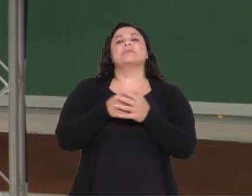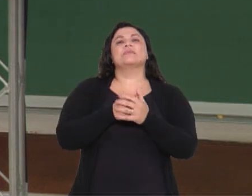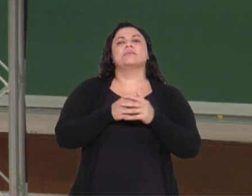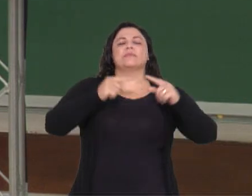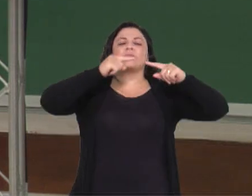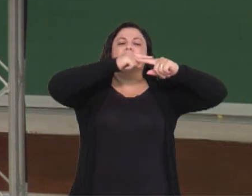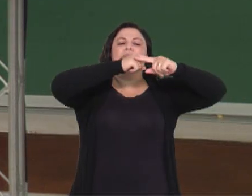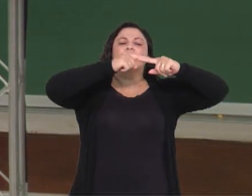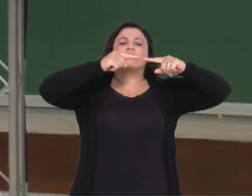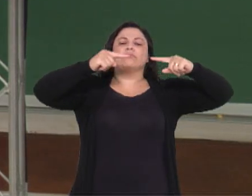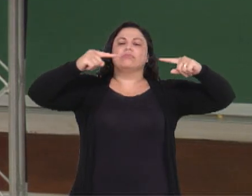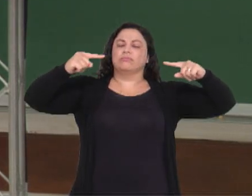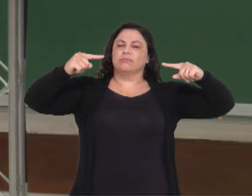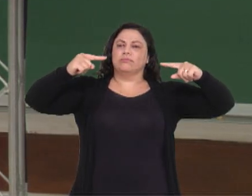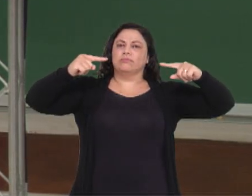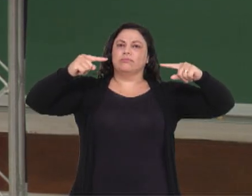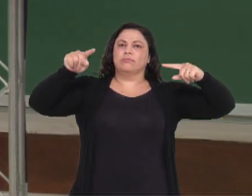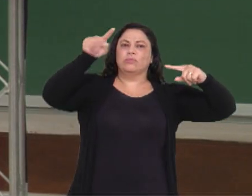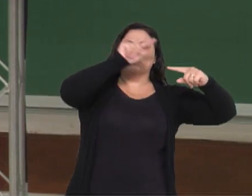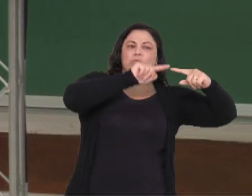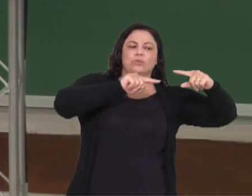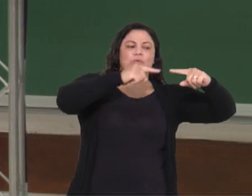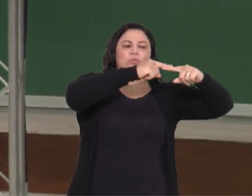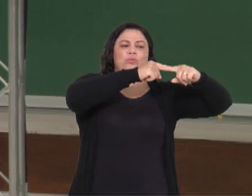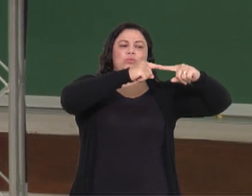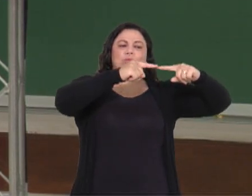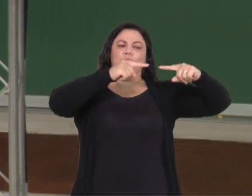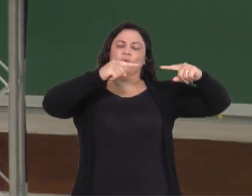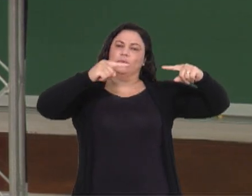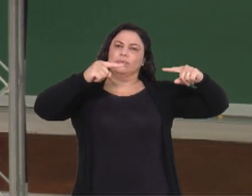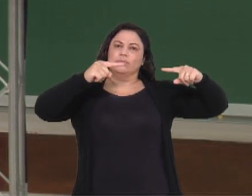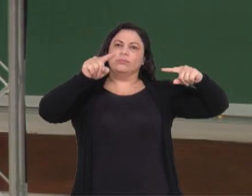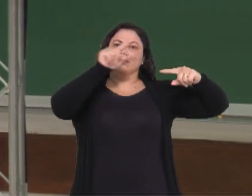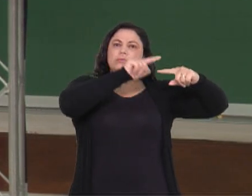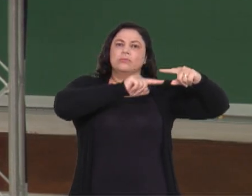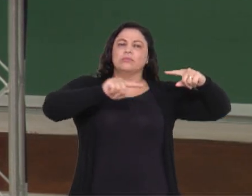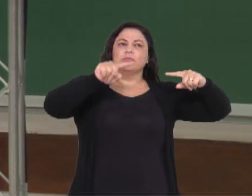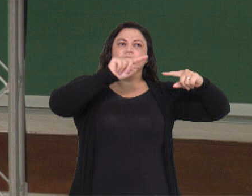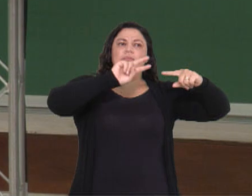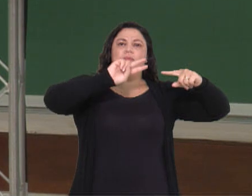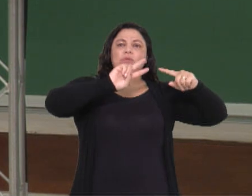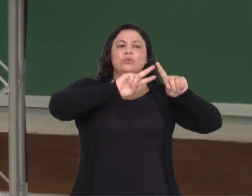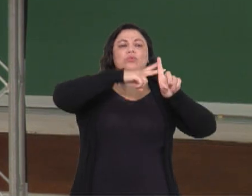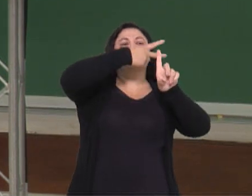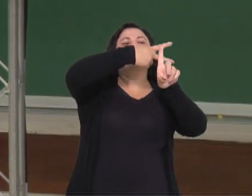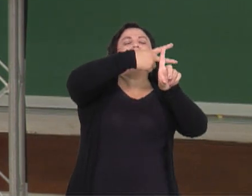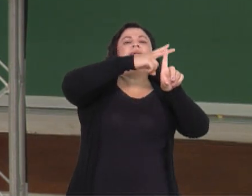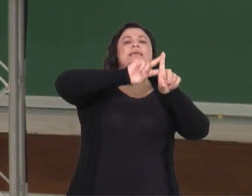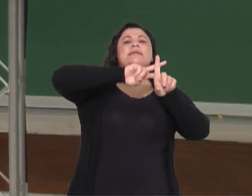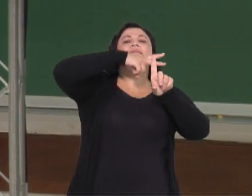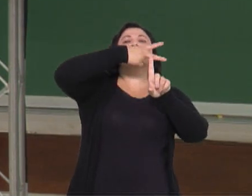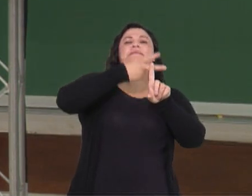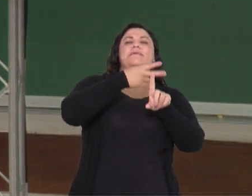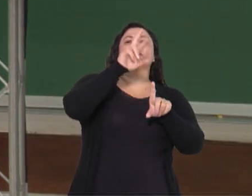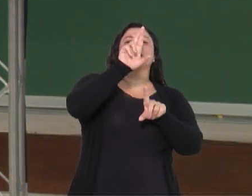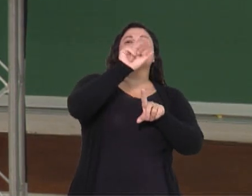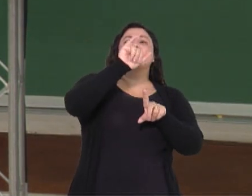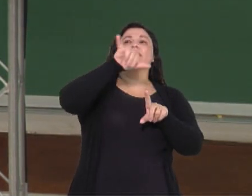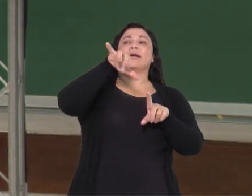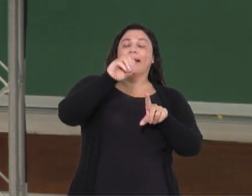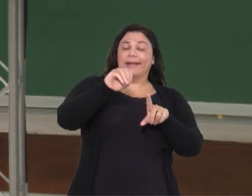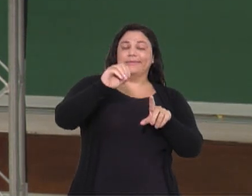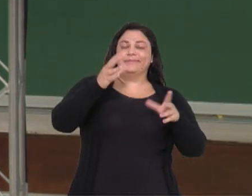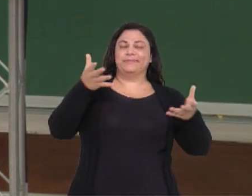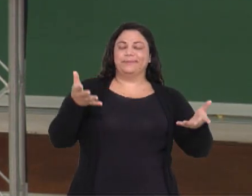atravessando a circunferência, passando pelo seu centro. Portanto, ele é duas vezes o raio. Ó. Raio, raio.